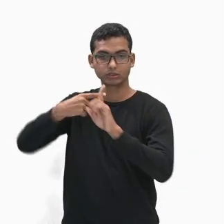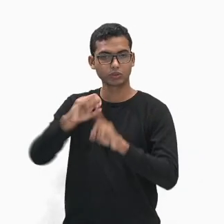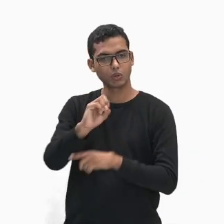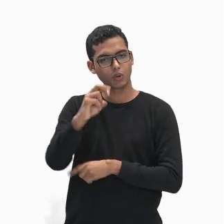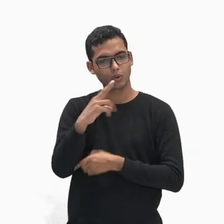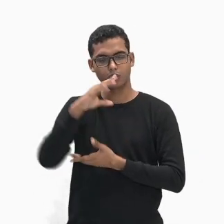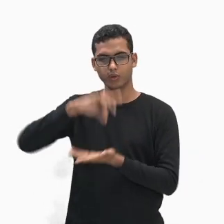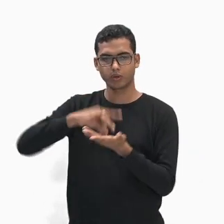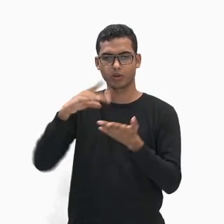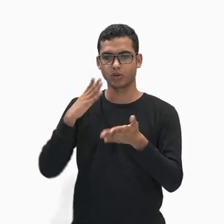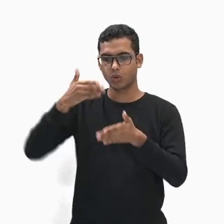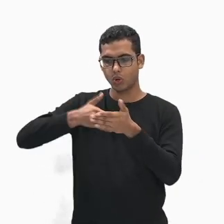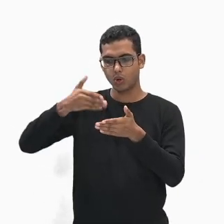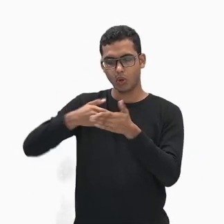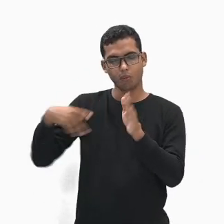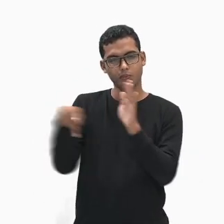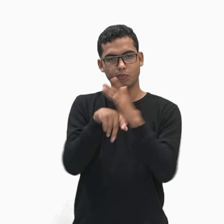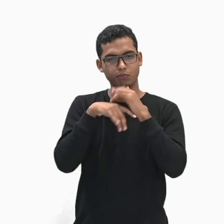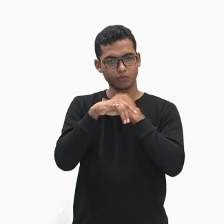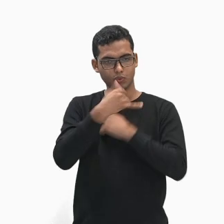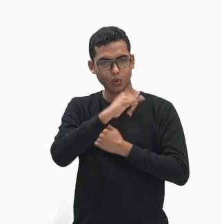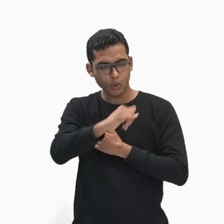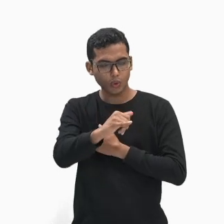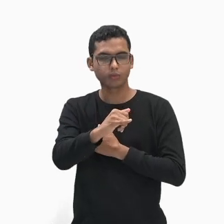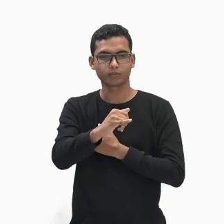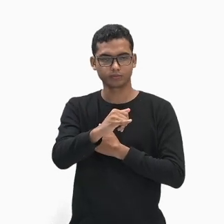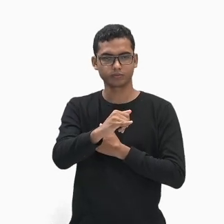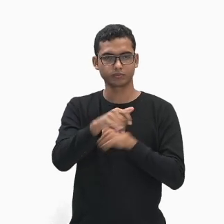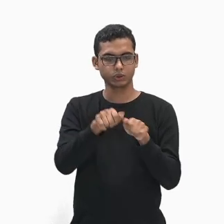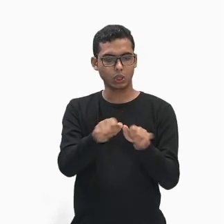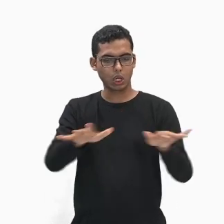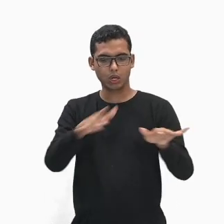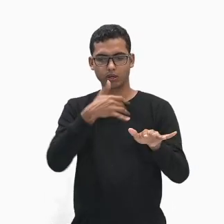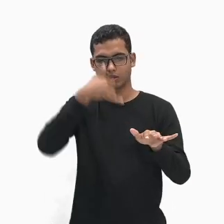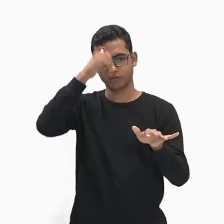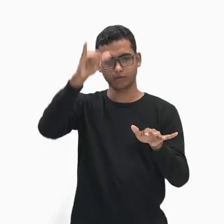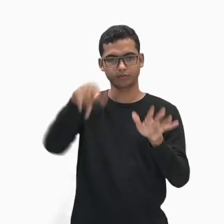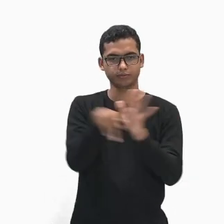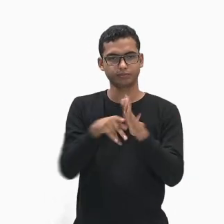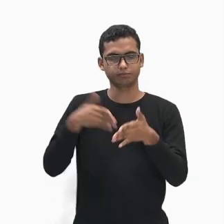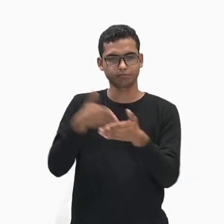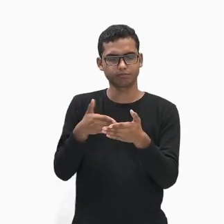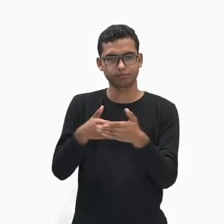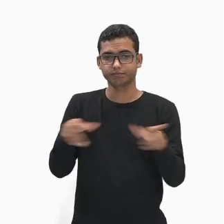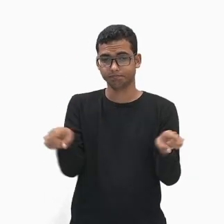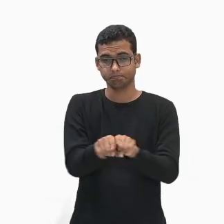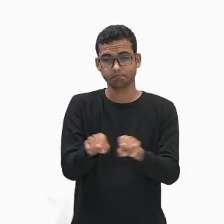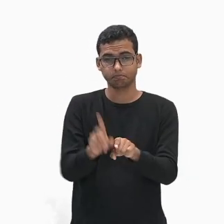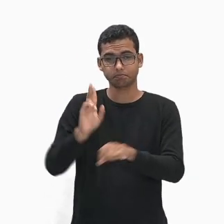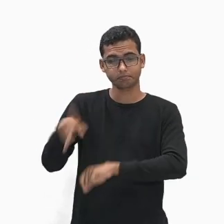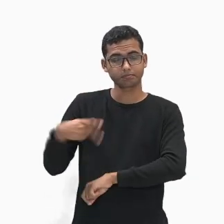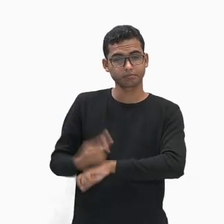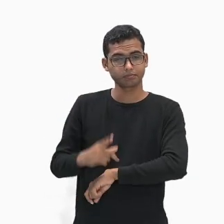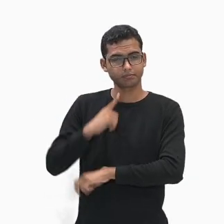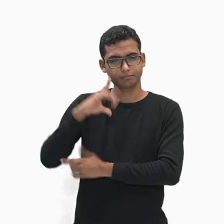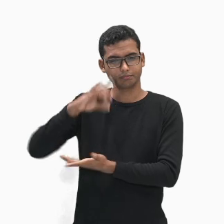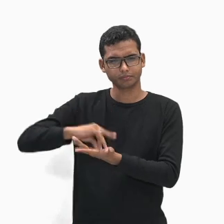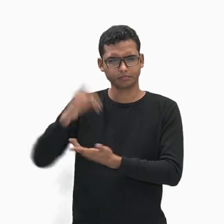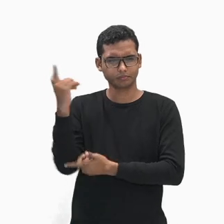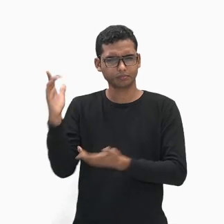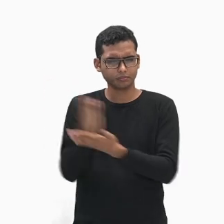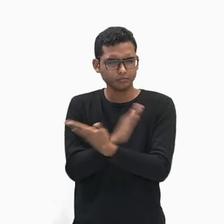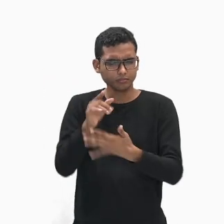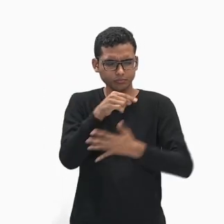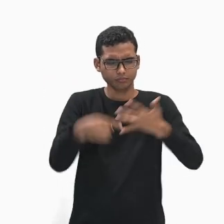a propagação, respectivamente. E ainda assim, possuem algumas semelhanças,